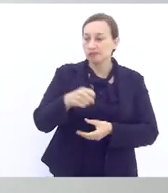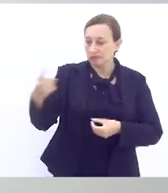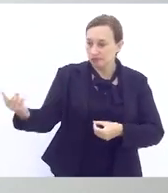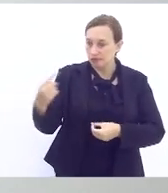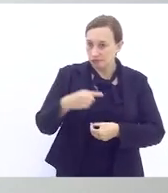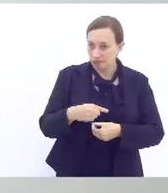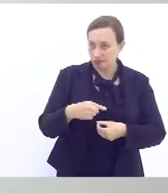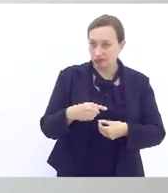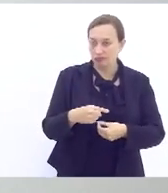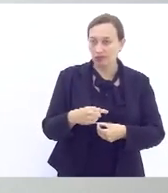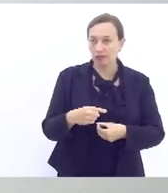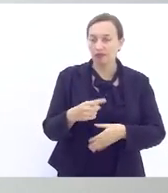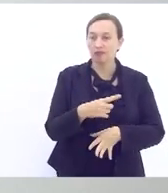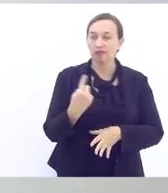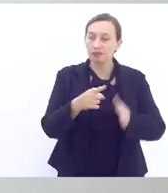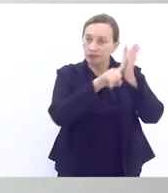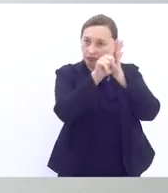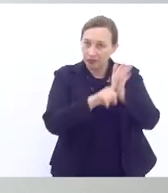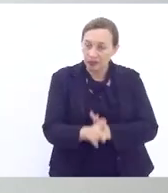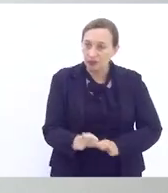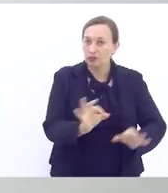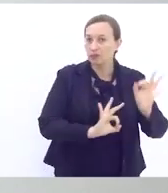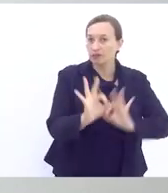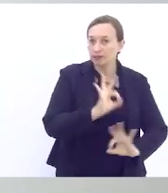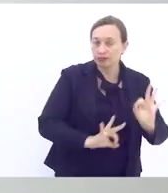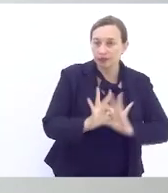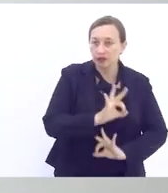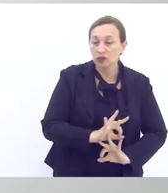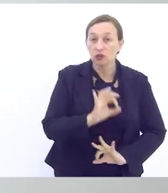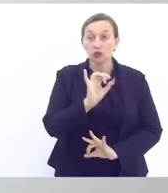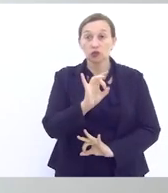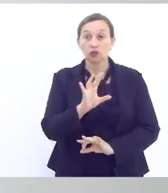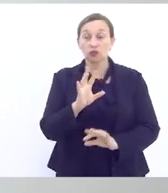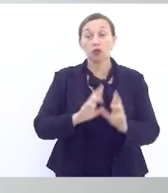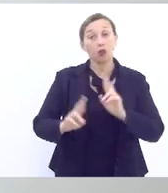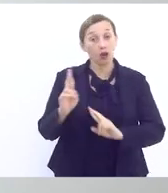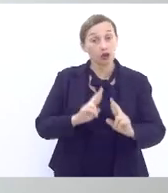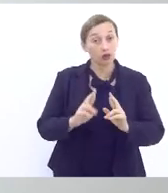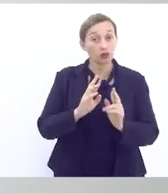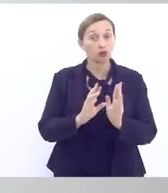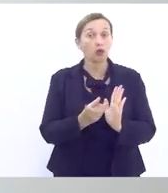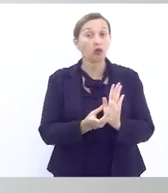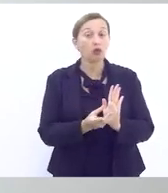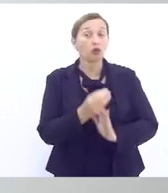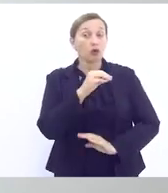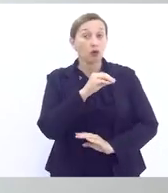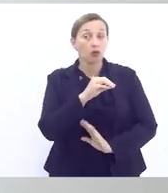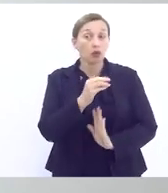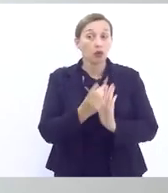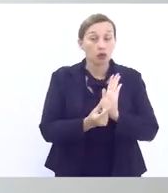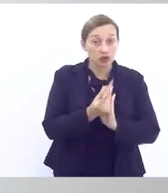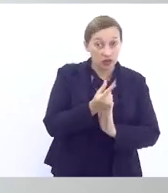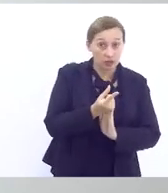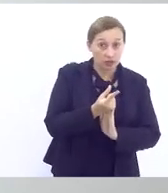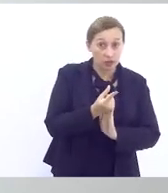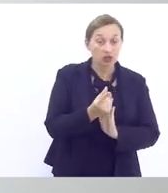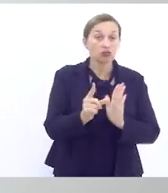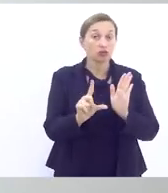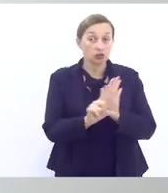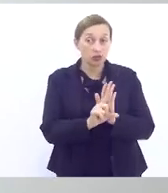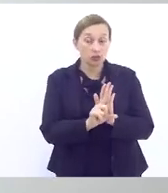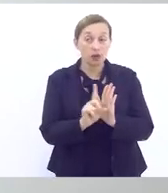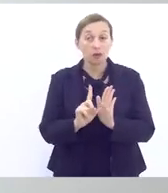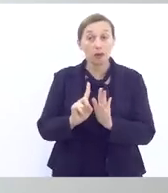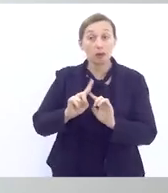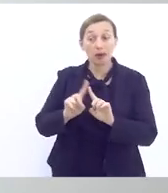para a gente ele passa por uma análise da secretaria de planejamento apenas com relação à questão de orçamento propriamente de previsões de lua mas a manifestação ela